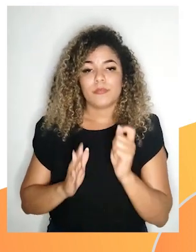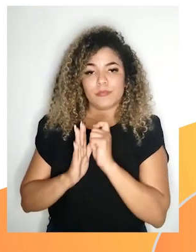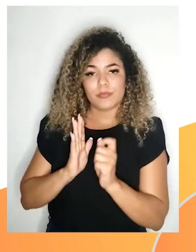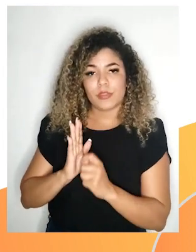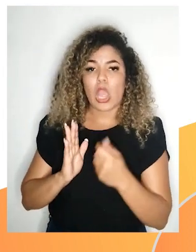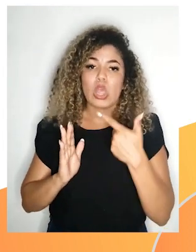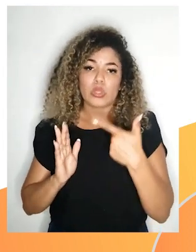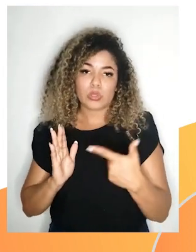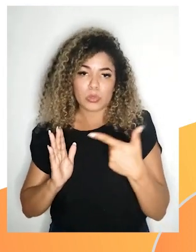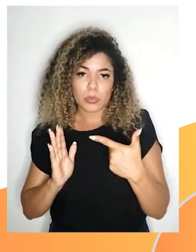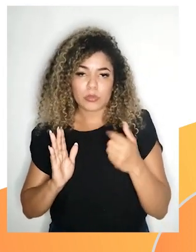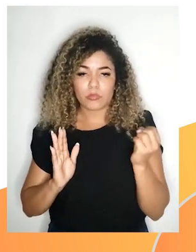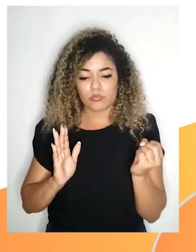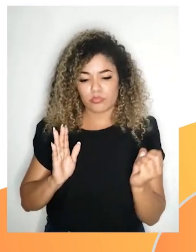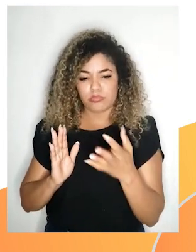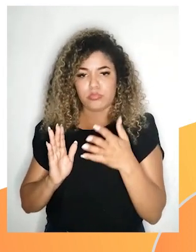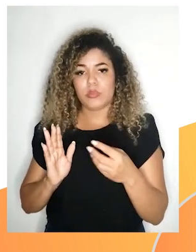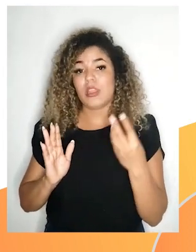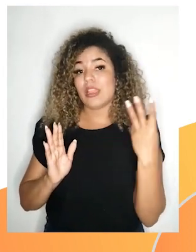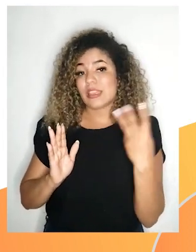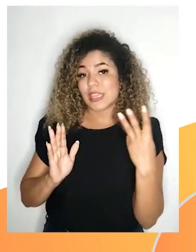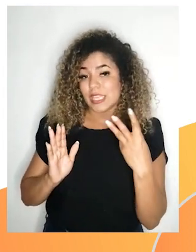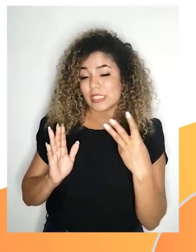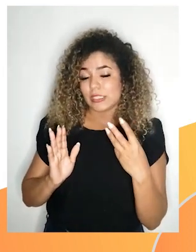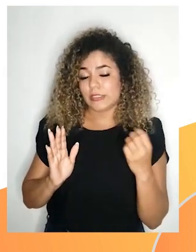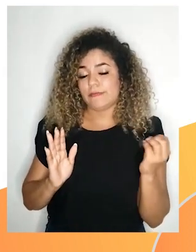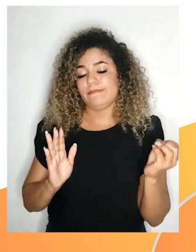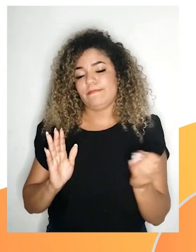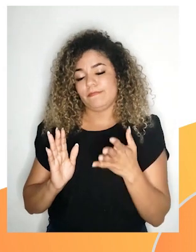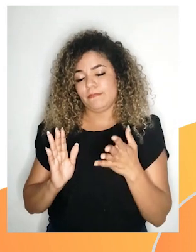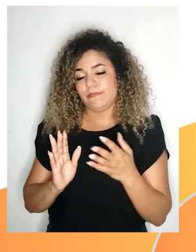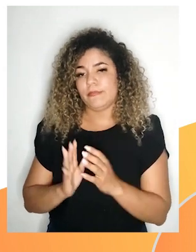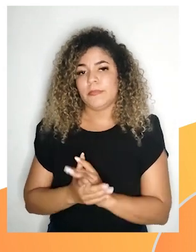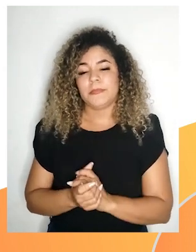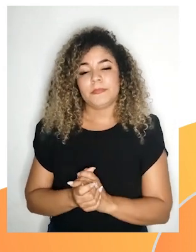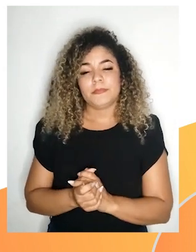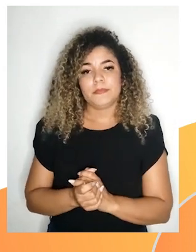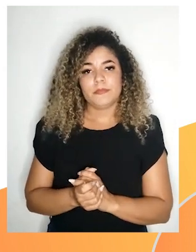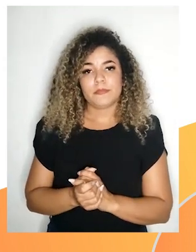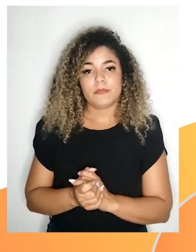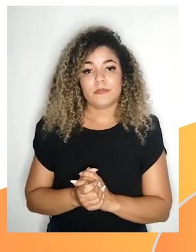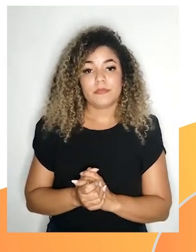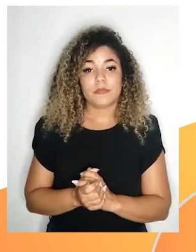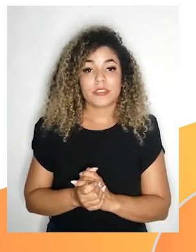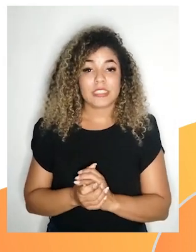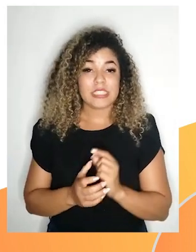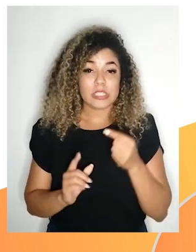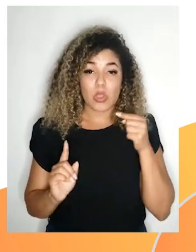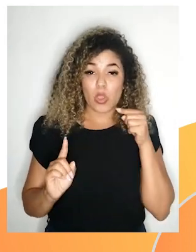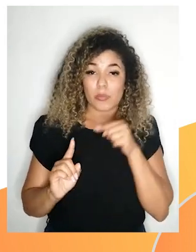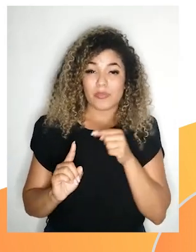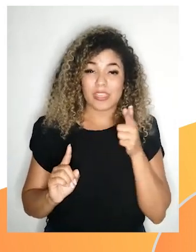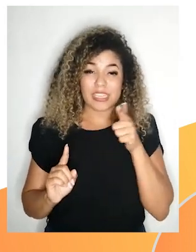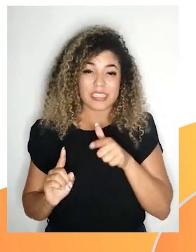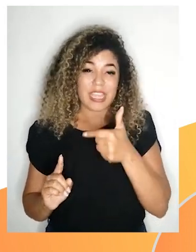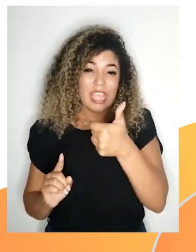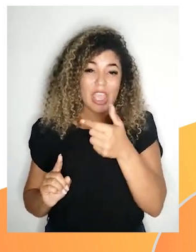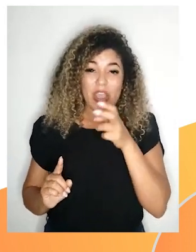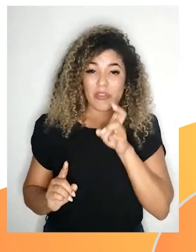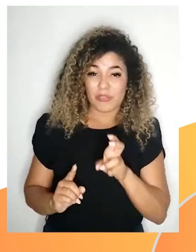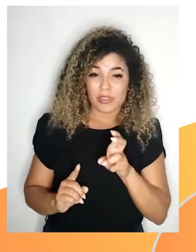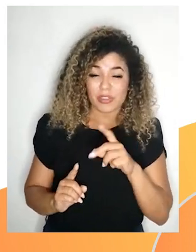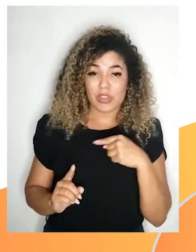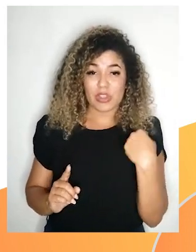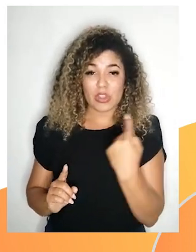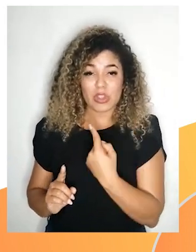rodada 2 e rodada 3. Se o objetivo é chegar na casa 25, nós